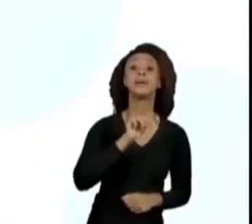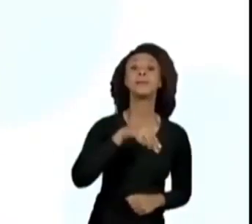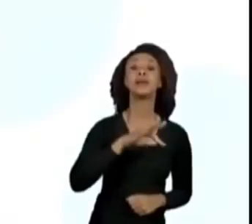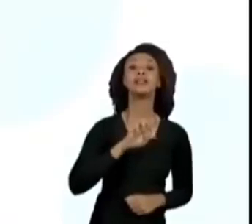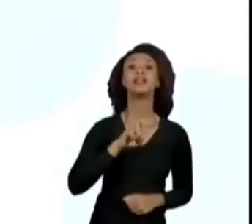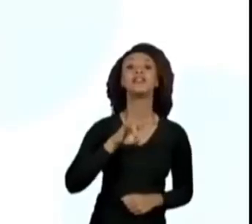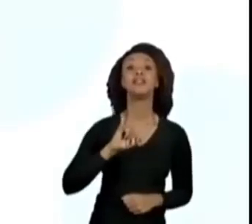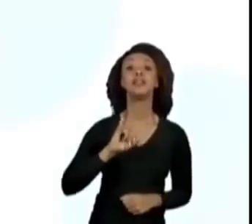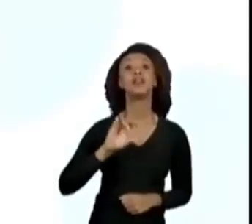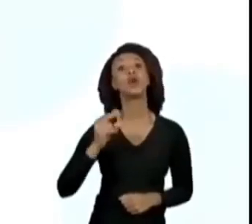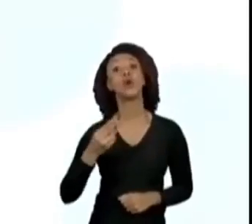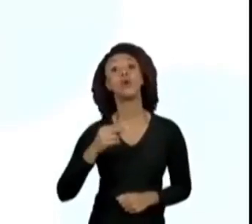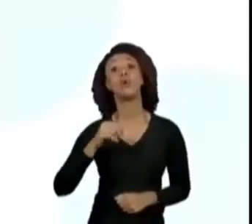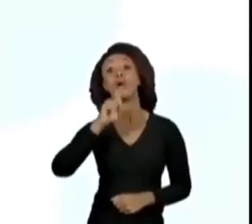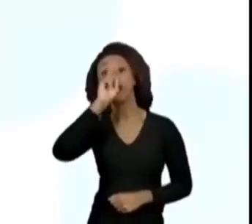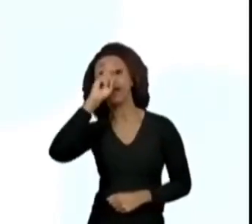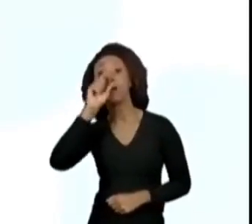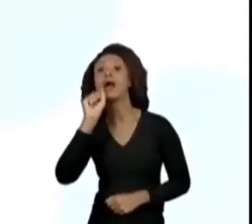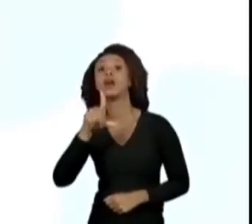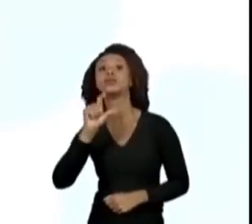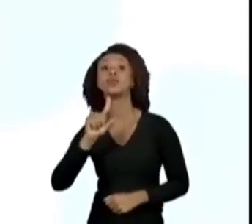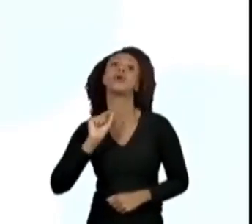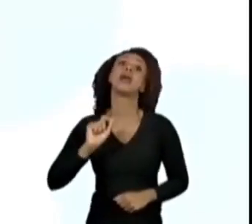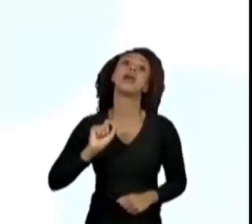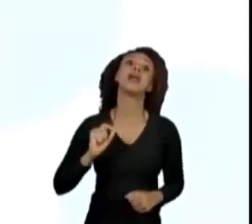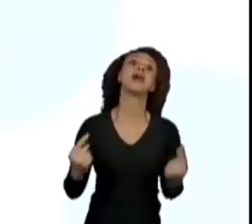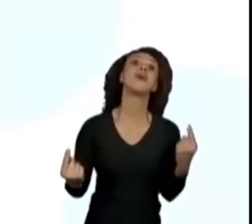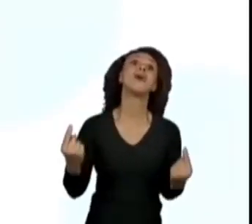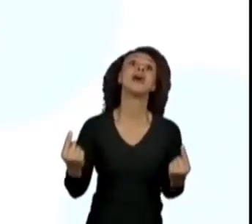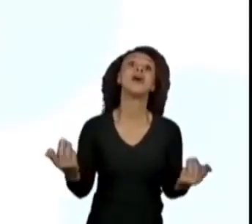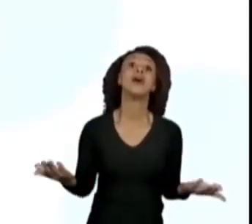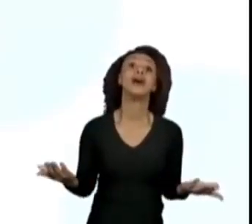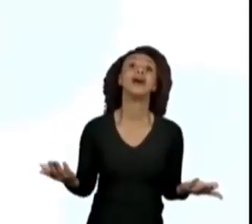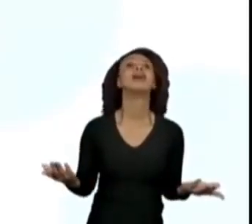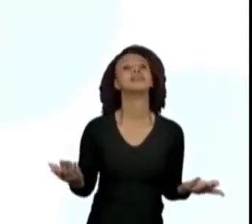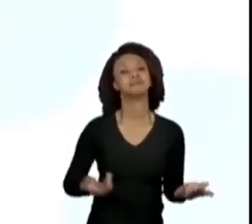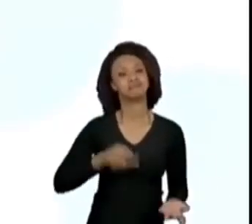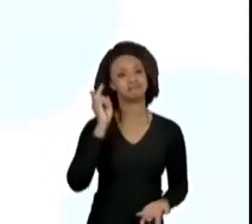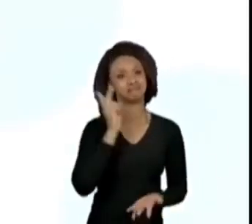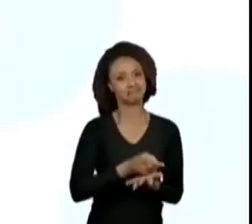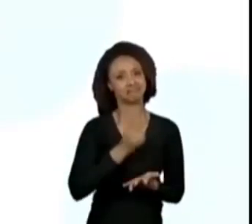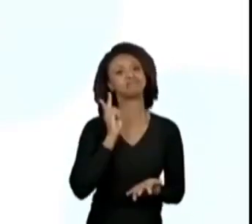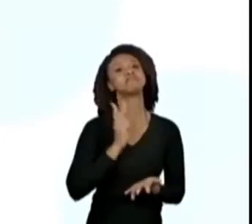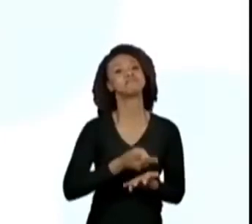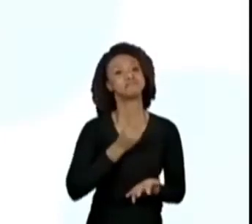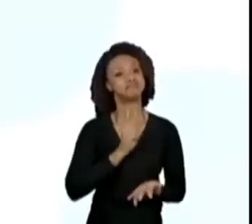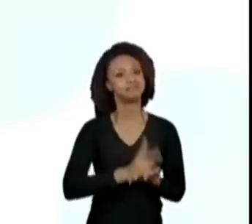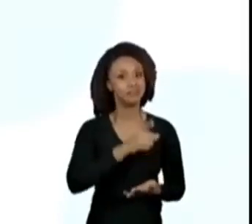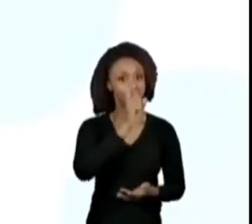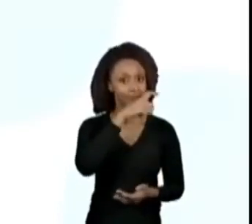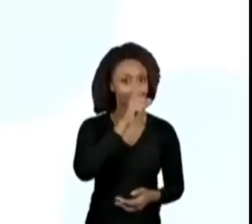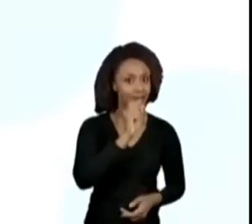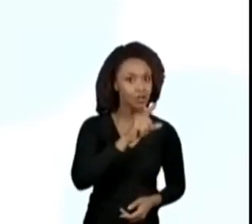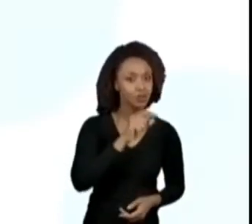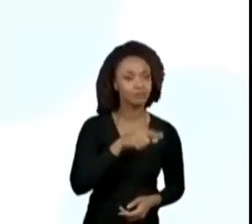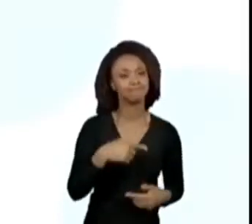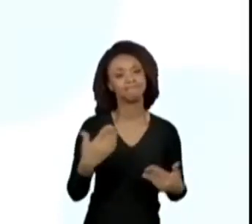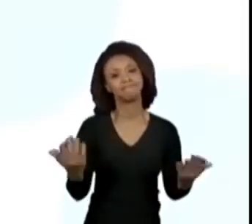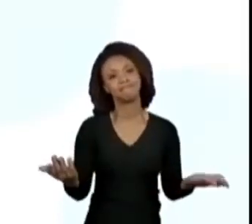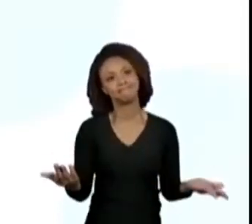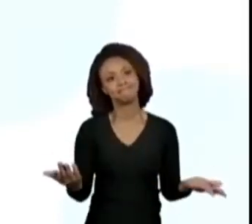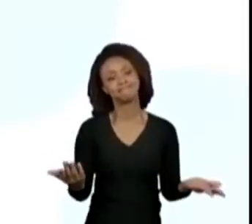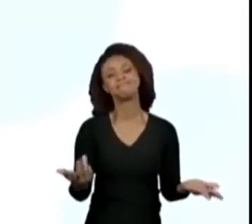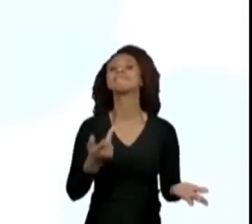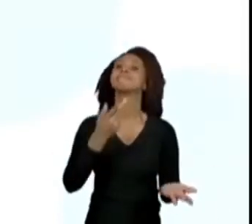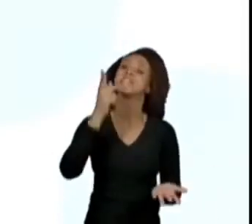aí? Continuamos com a Arara Azul, segundo os alunos no chat e os professores. Ah, então eu sou obrigada a dizer